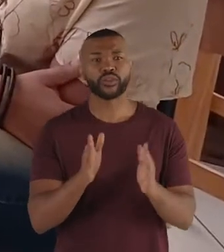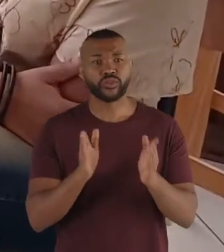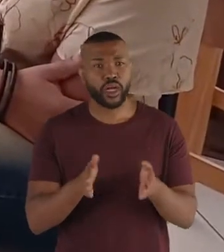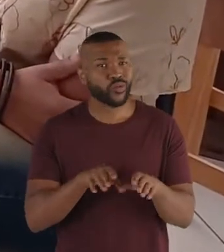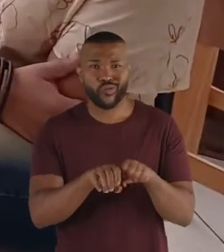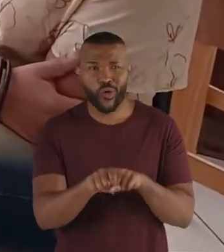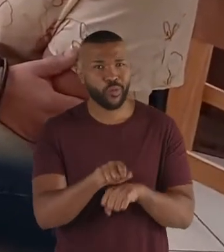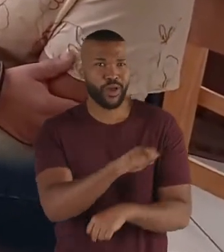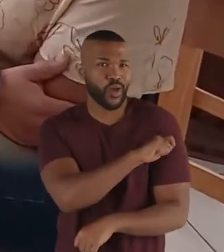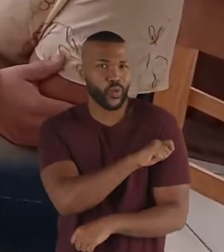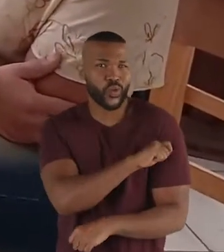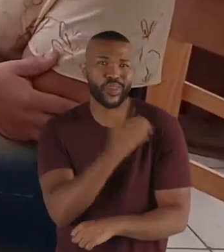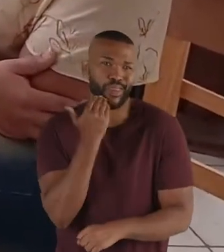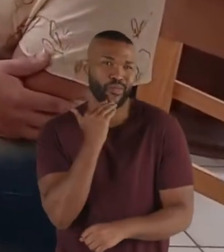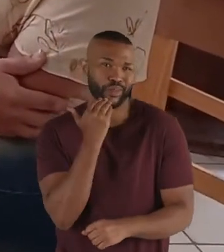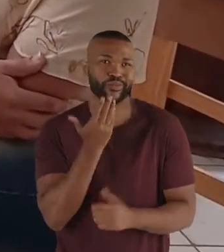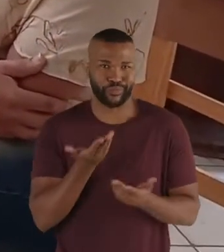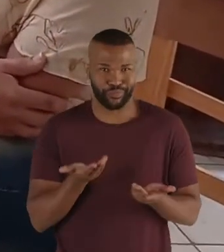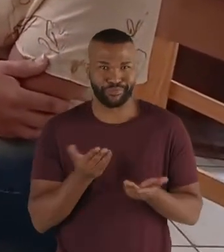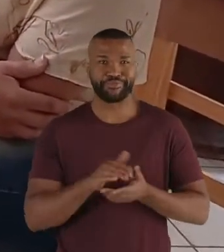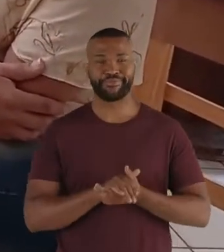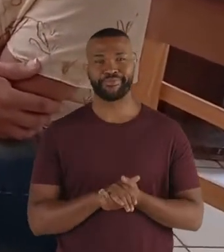aluno. Não forma, né? Deforma.